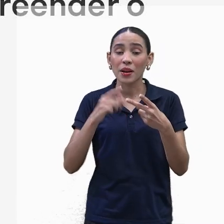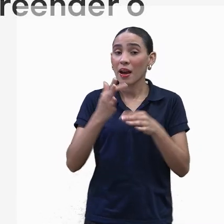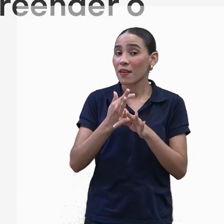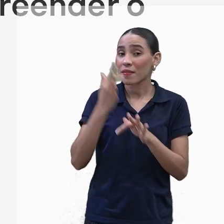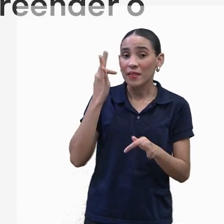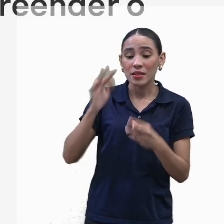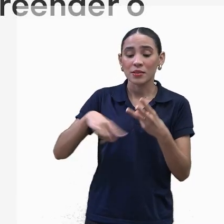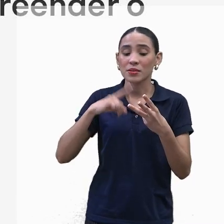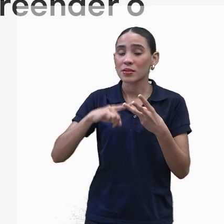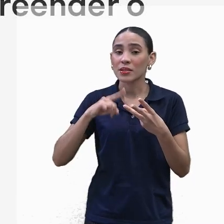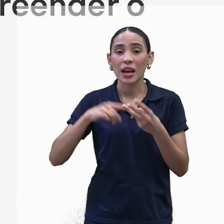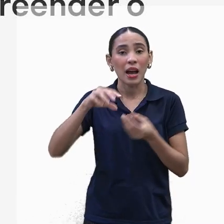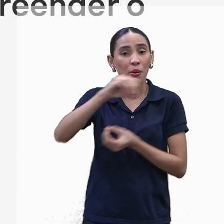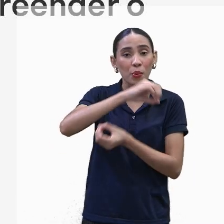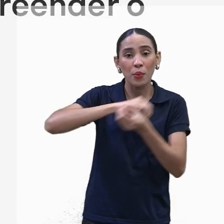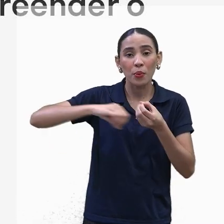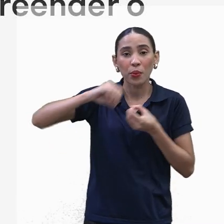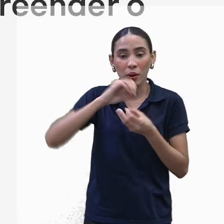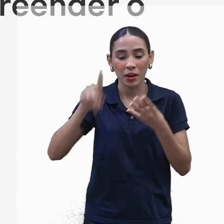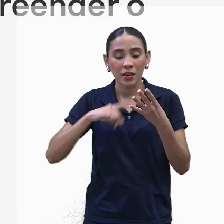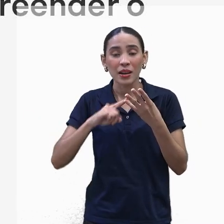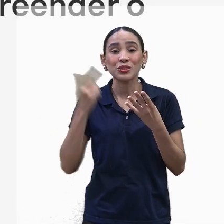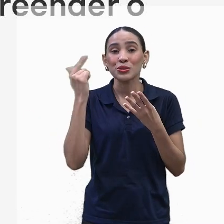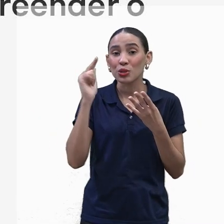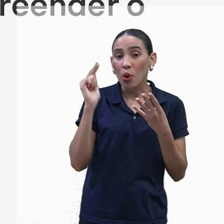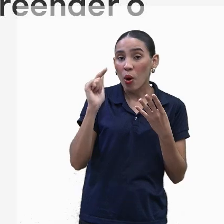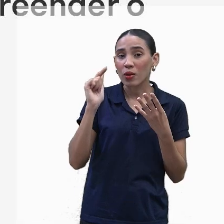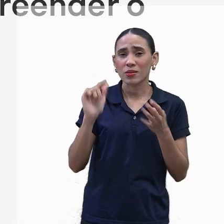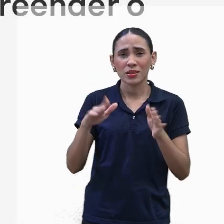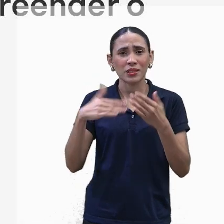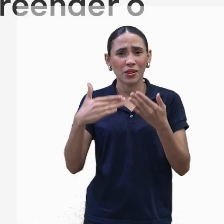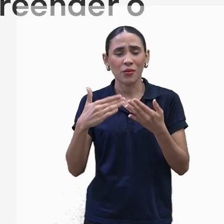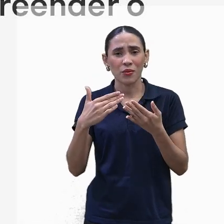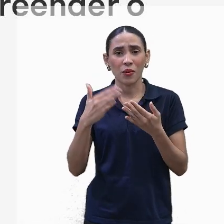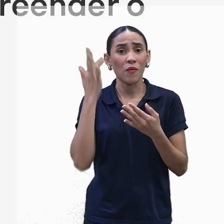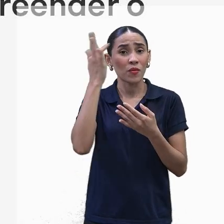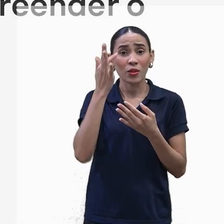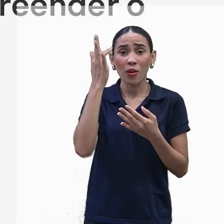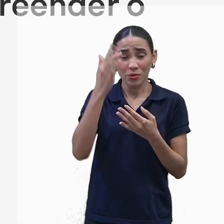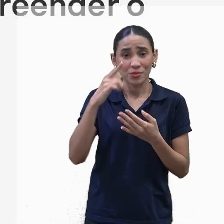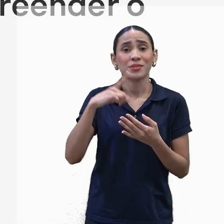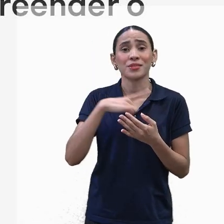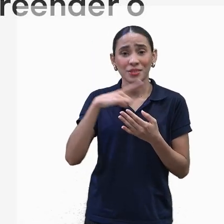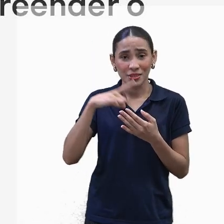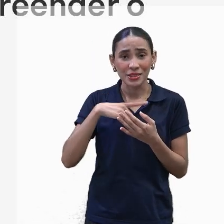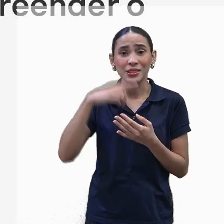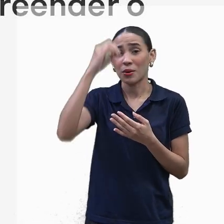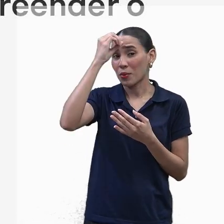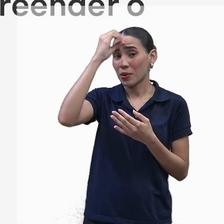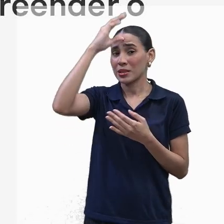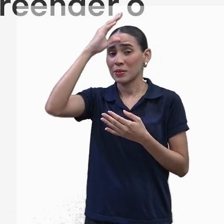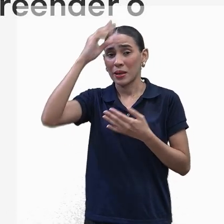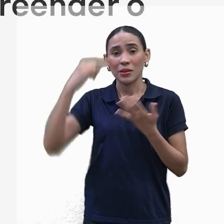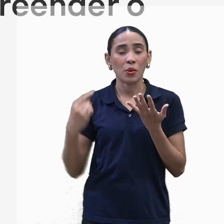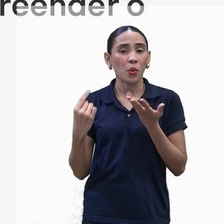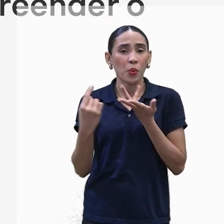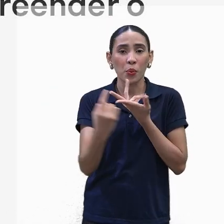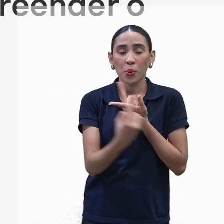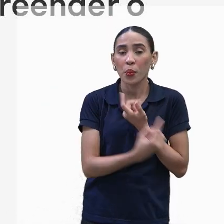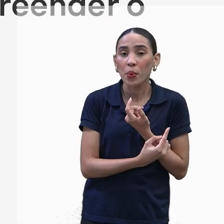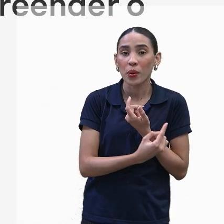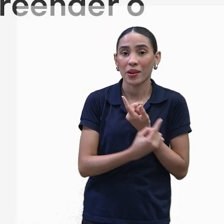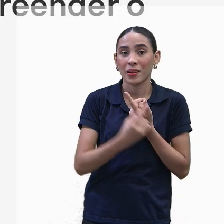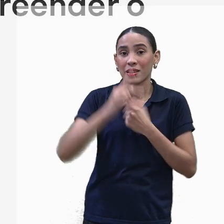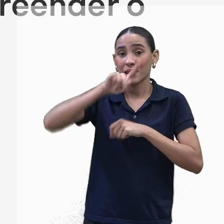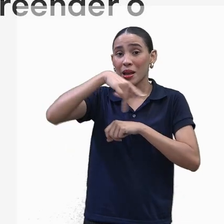físicos, eram astrônomos, eram geógrafos. O filósofo, ele tinha um conhecimento abrangente de tudo. Mais